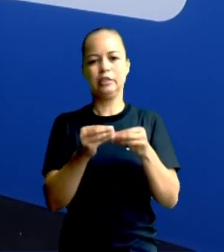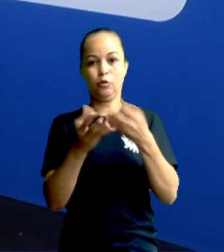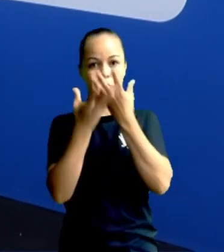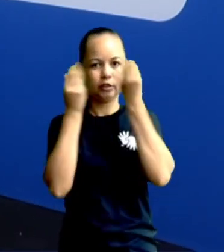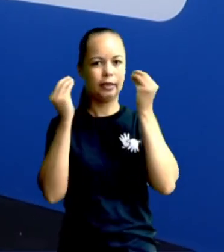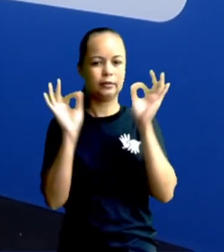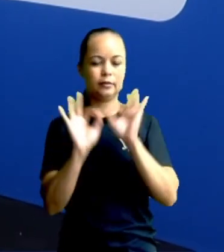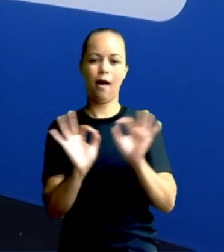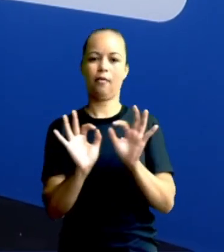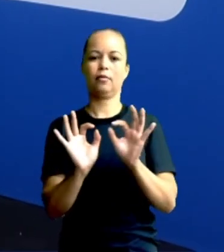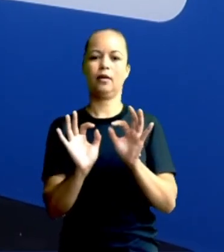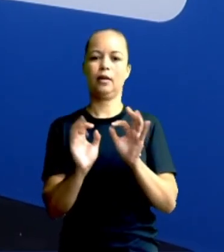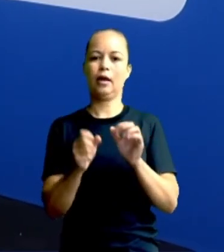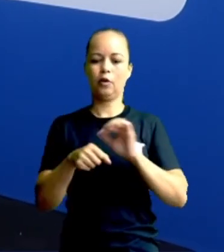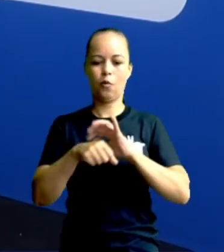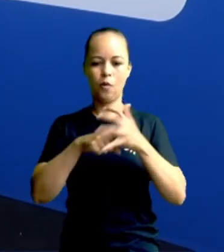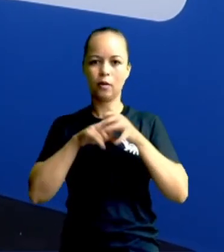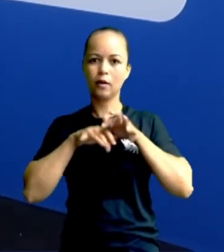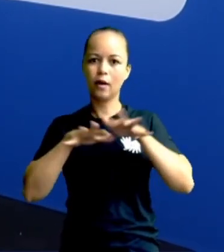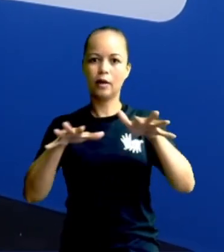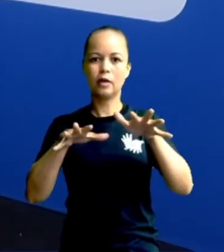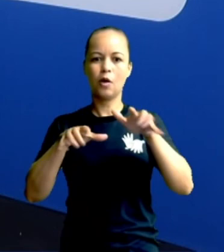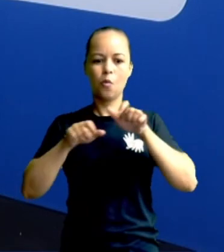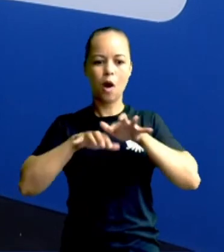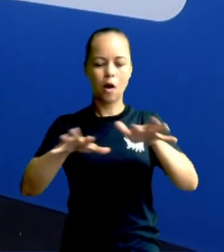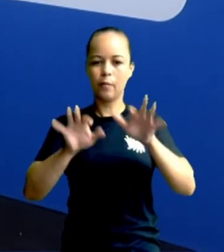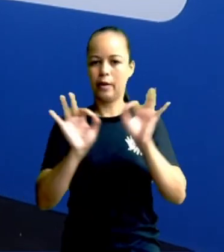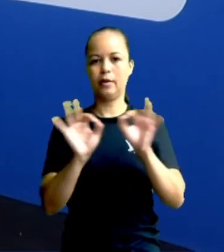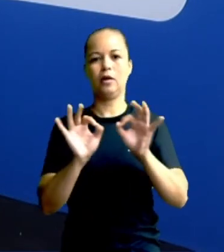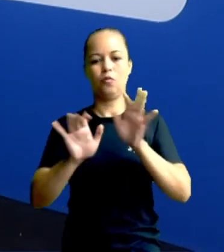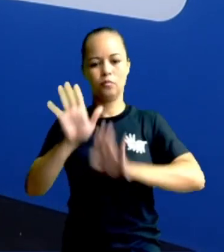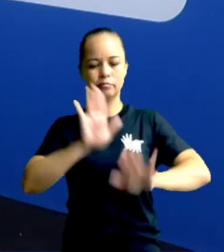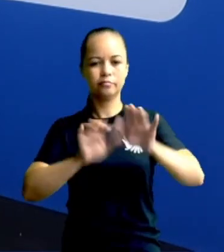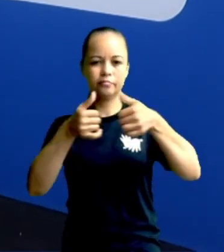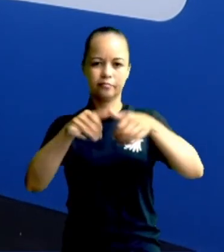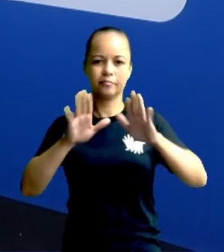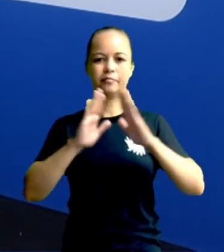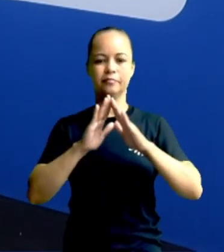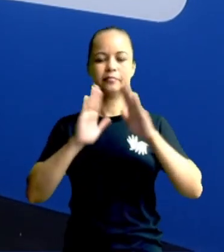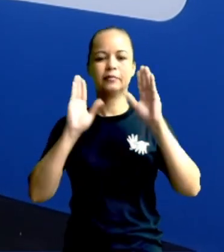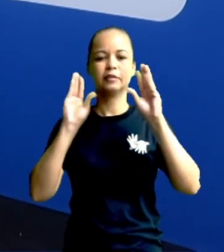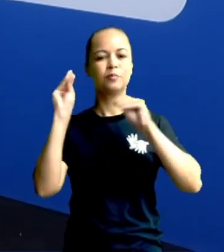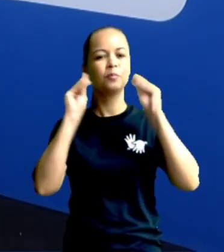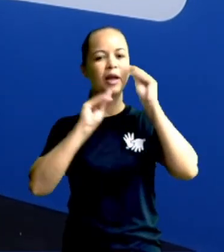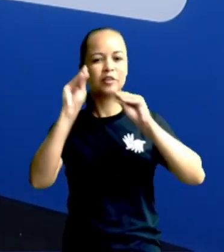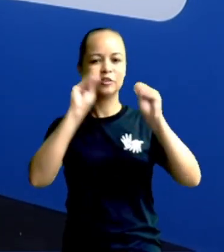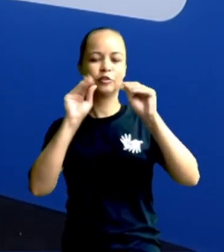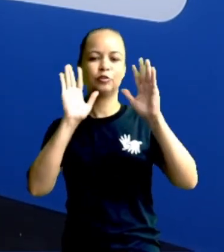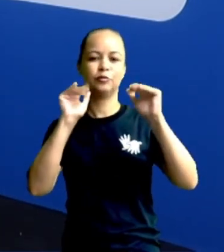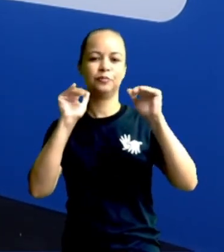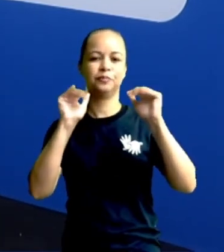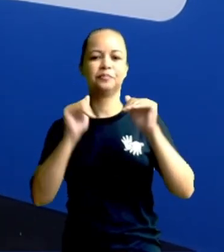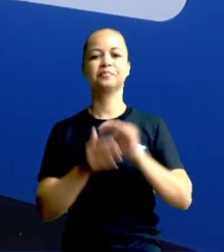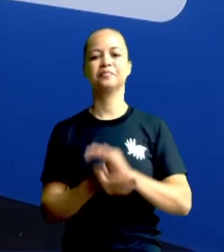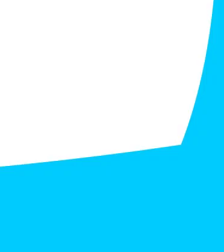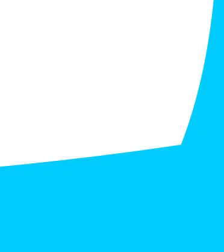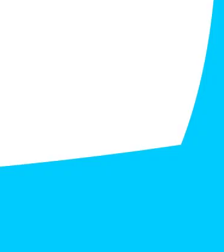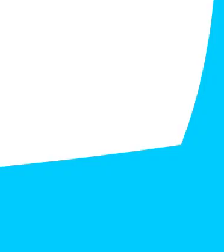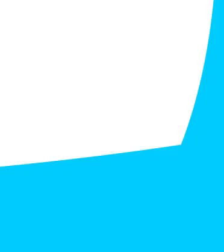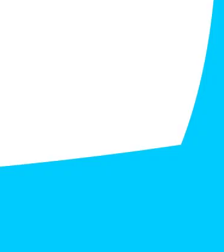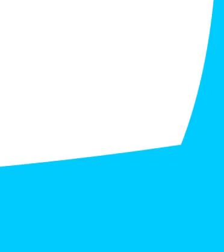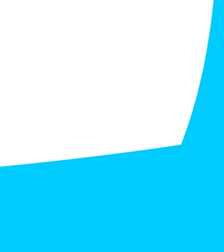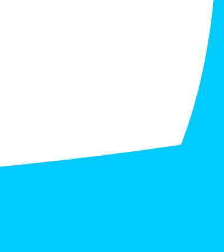uma vez, não aglomera, fica em casa e se cuida, tá bom? Beijos e até a próxima. Tchau, tchau.